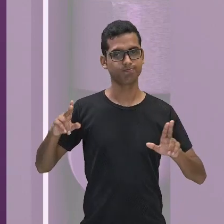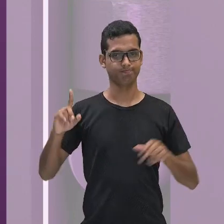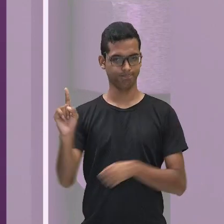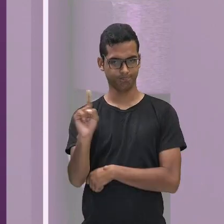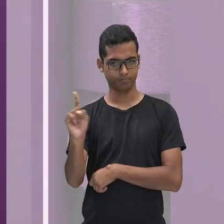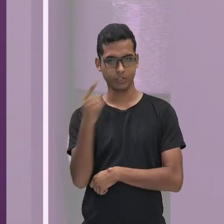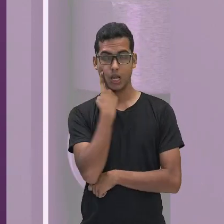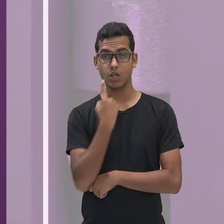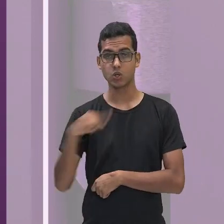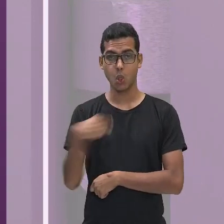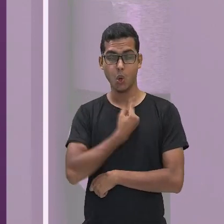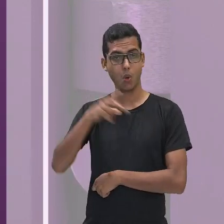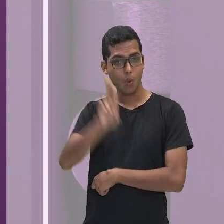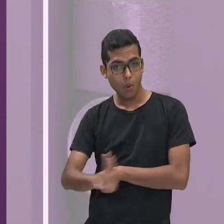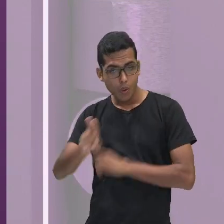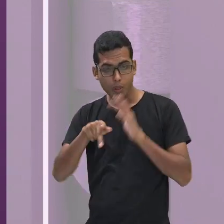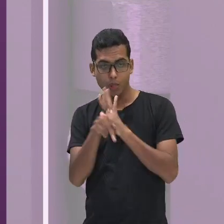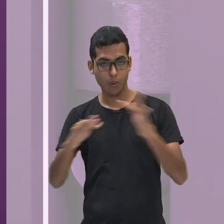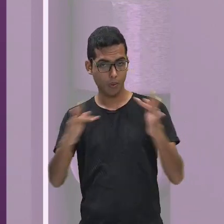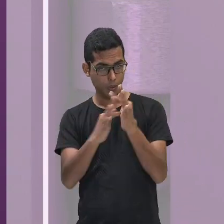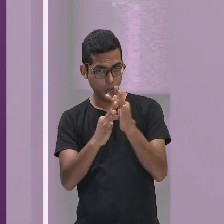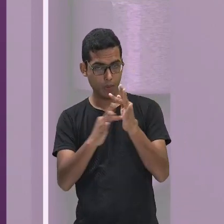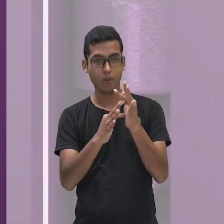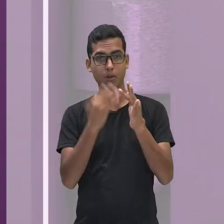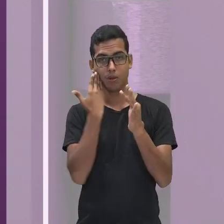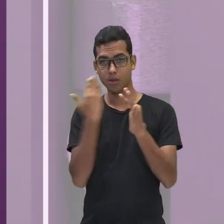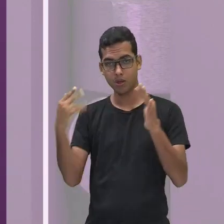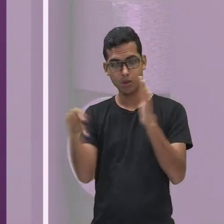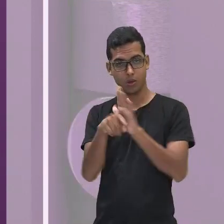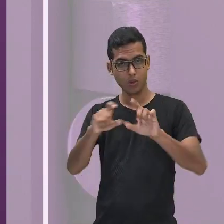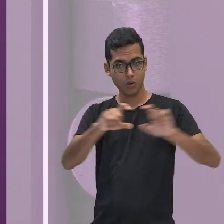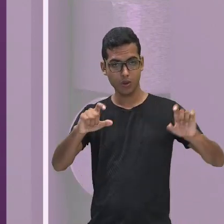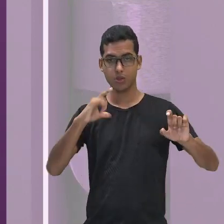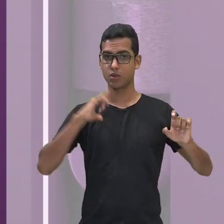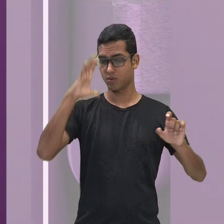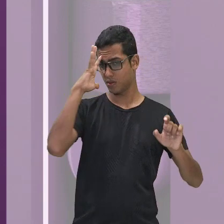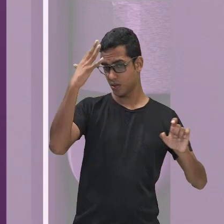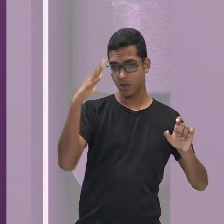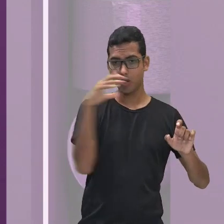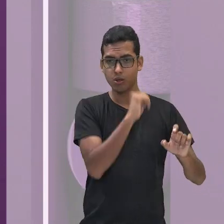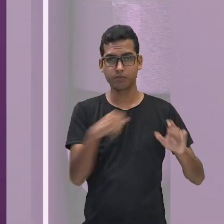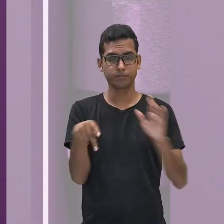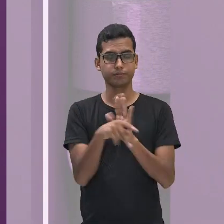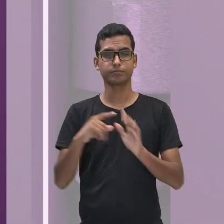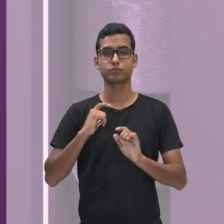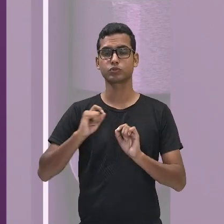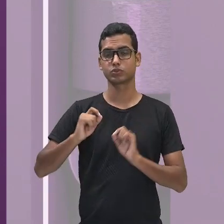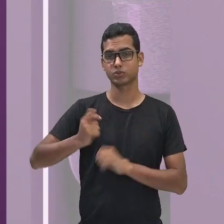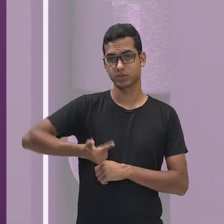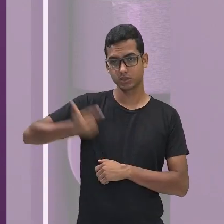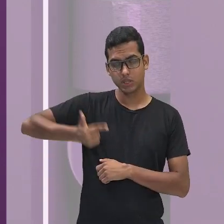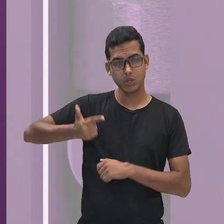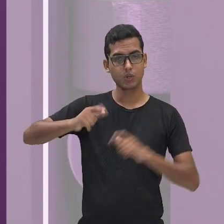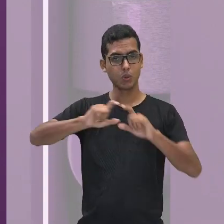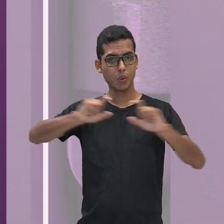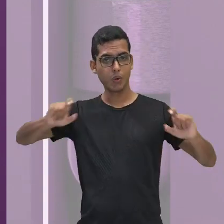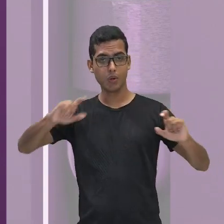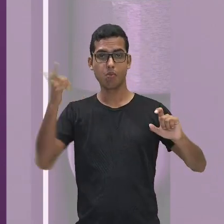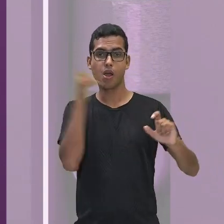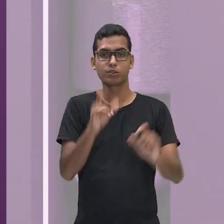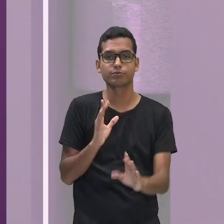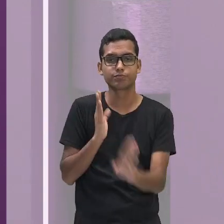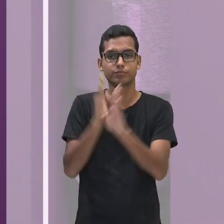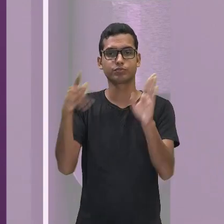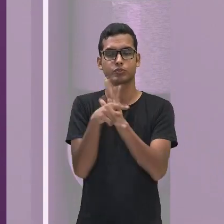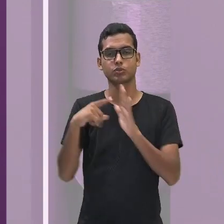inclusive, utilizar a função, a fórmula resolutiva, né, da função de segundo grau para encontrar as raízes,